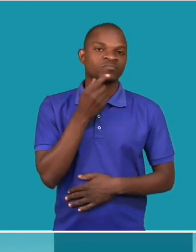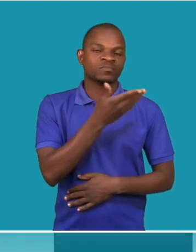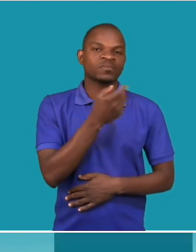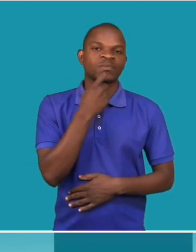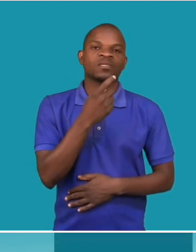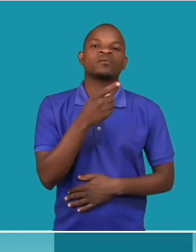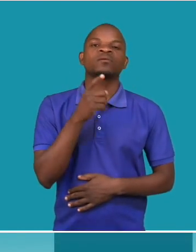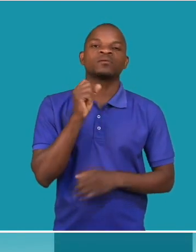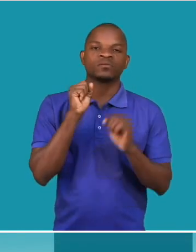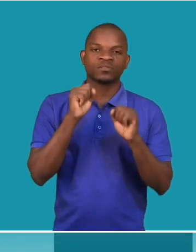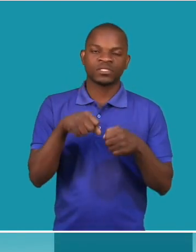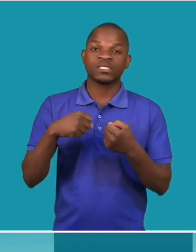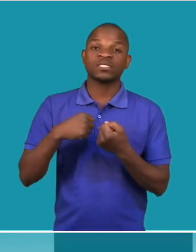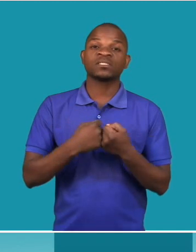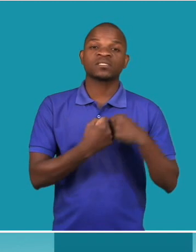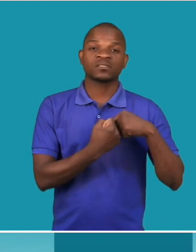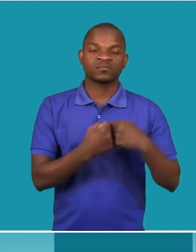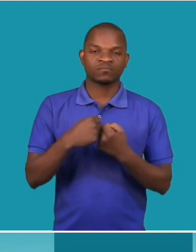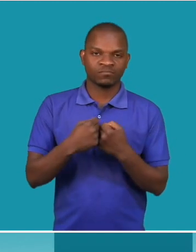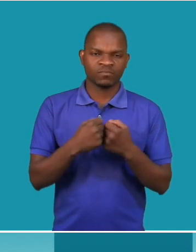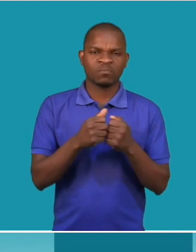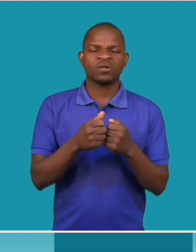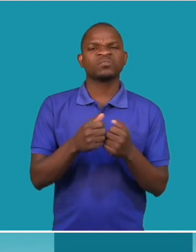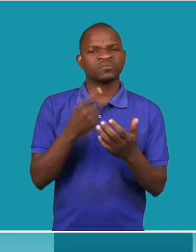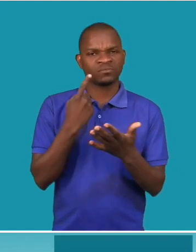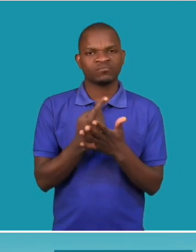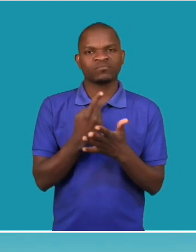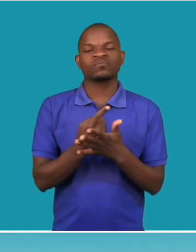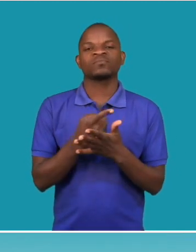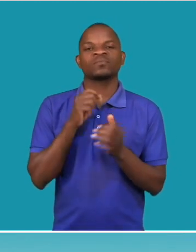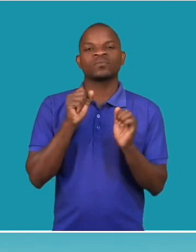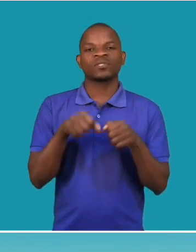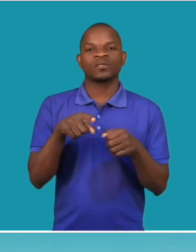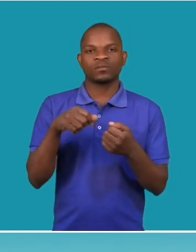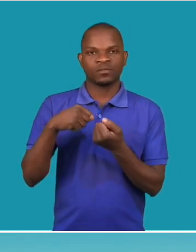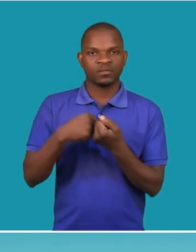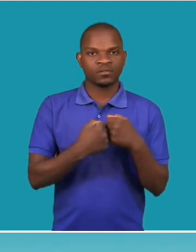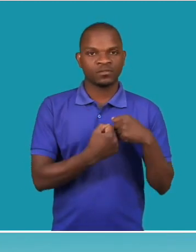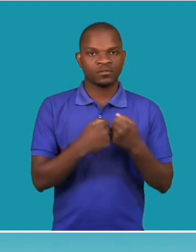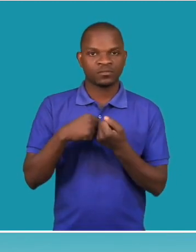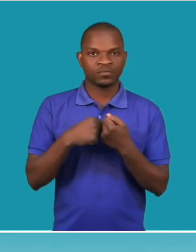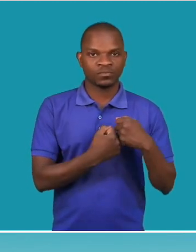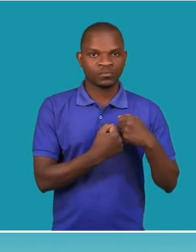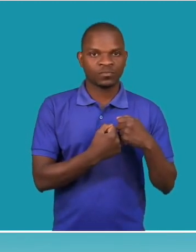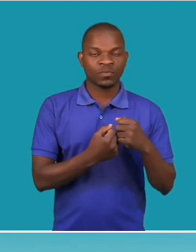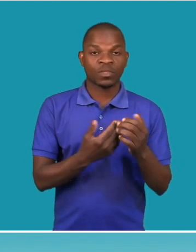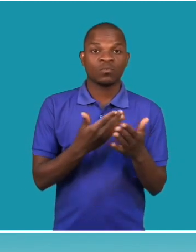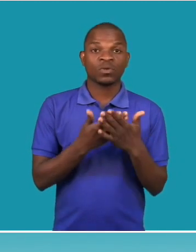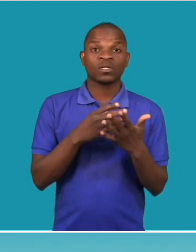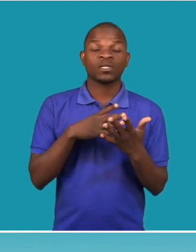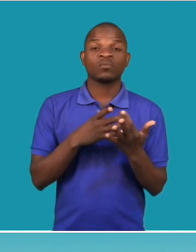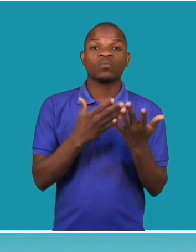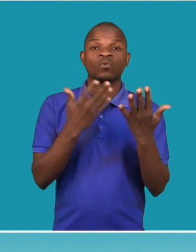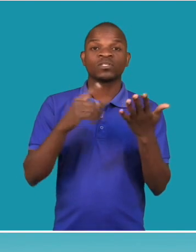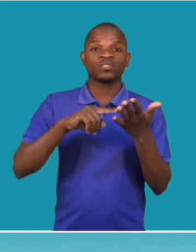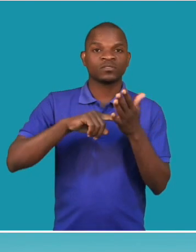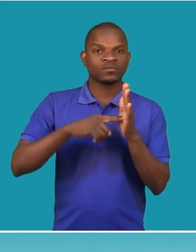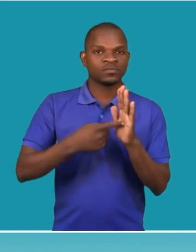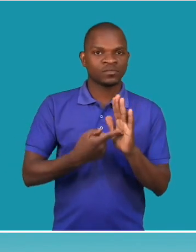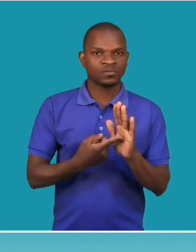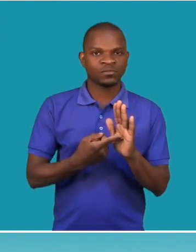mas um desafio necessário e importante, porque muitas das